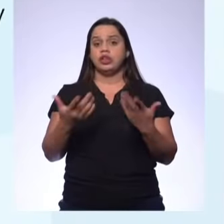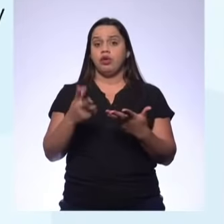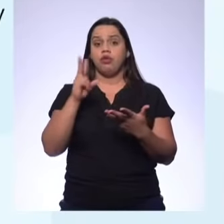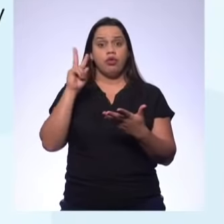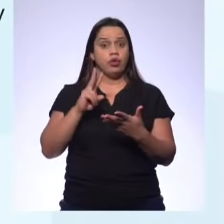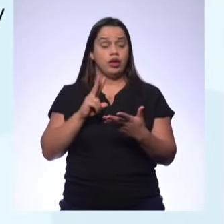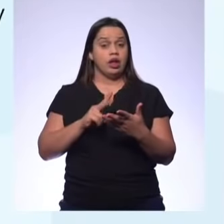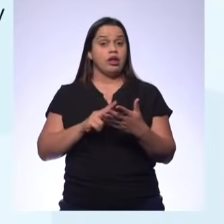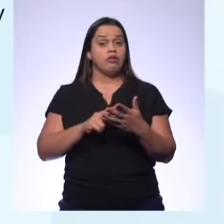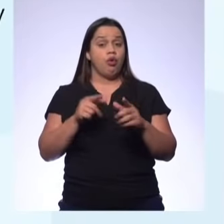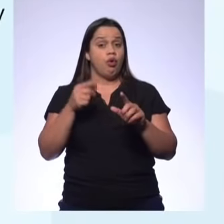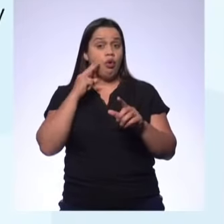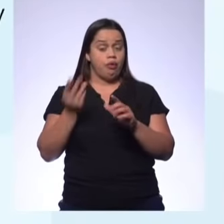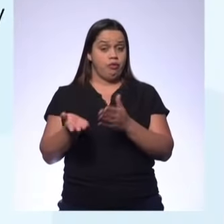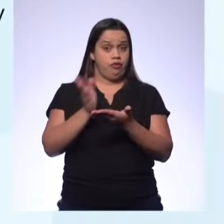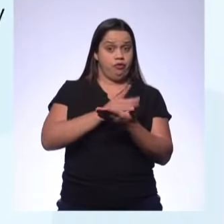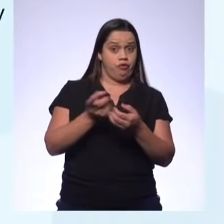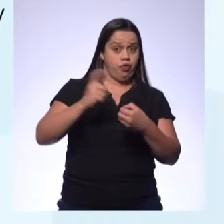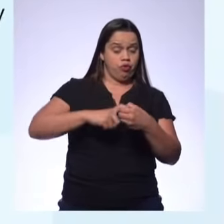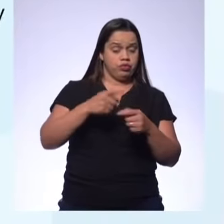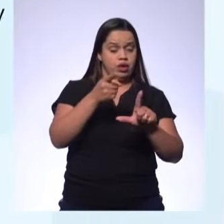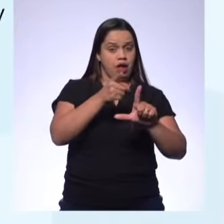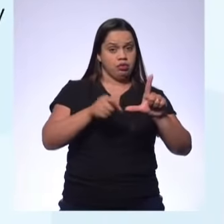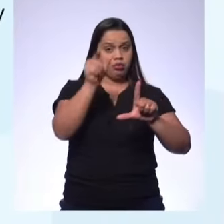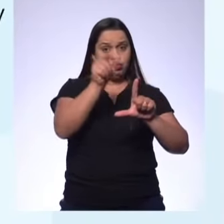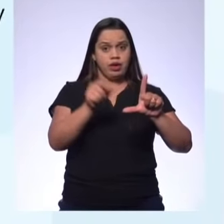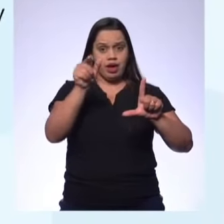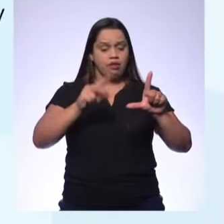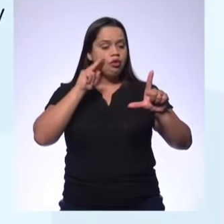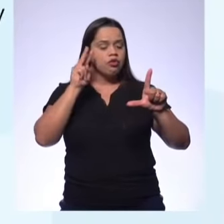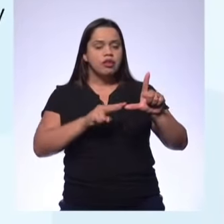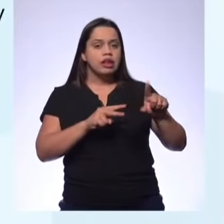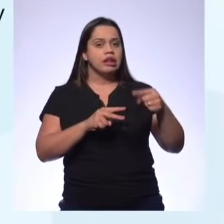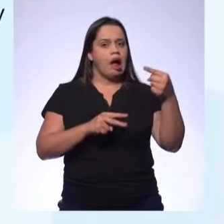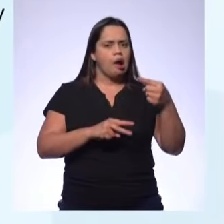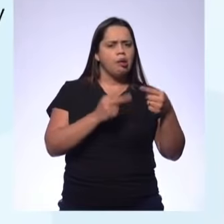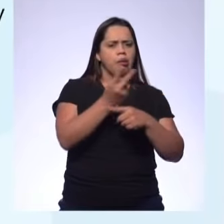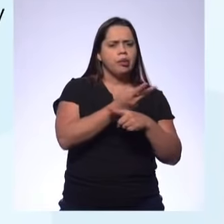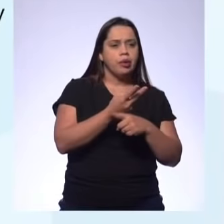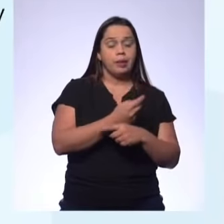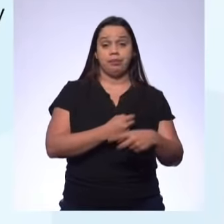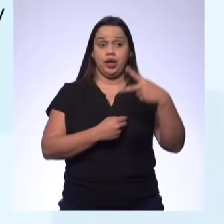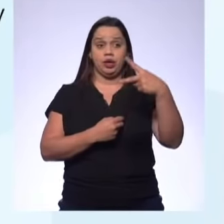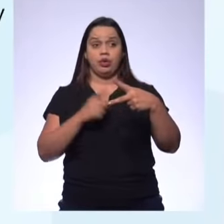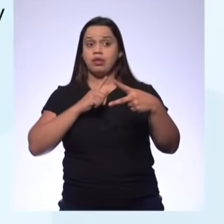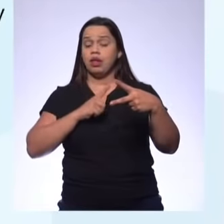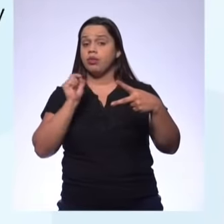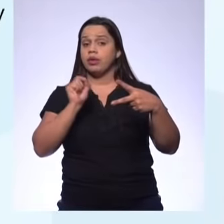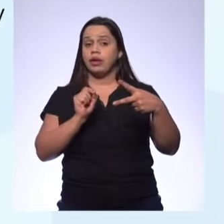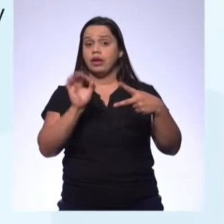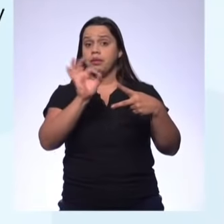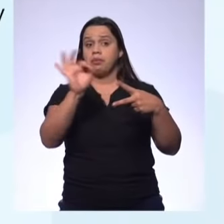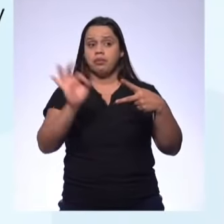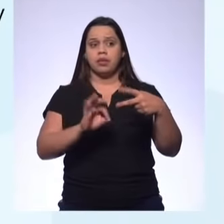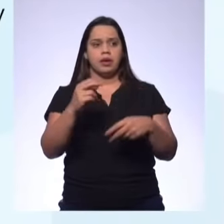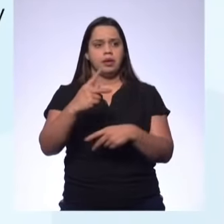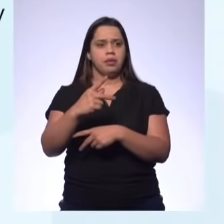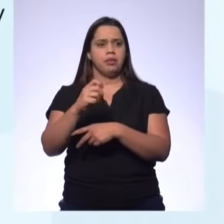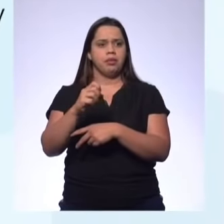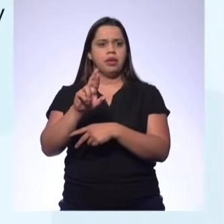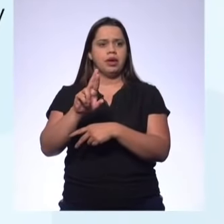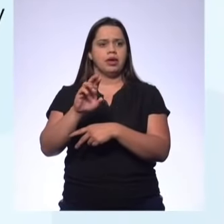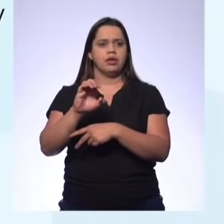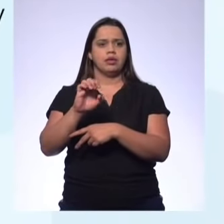lá no gráfico e eu procuro uma palavra que está lá na 1. Na 2, percentage, né? Irregular